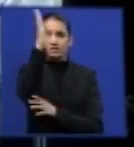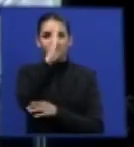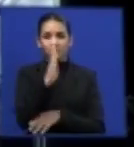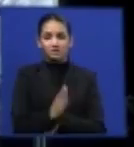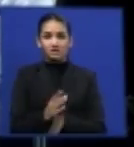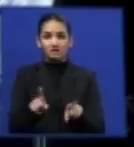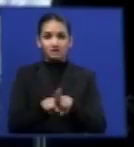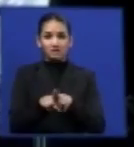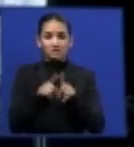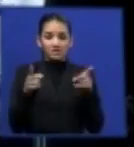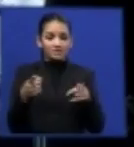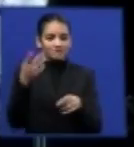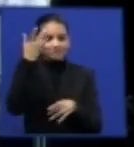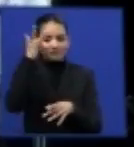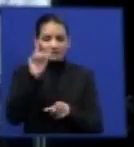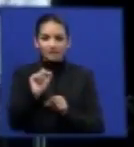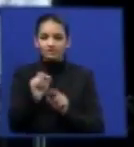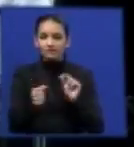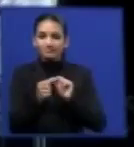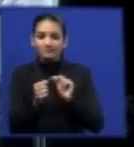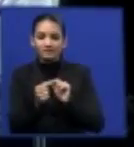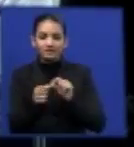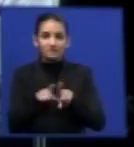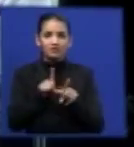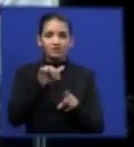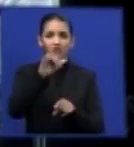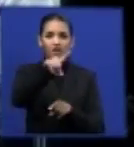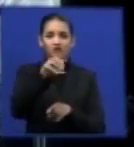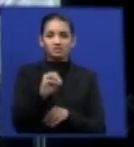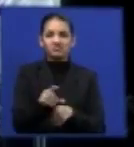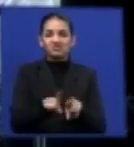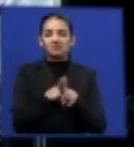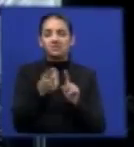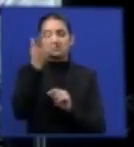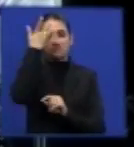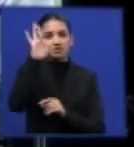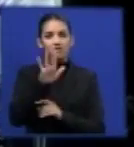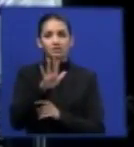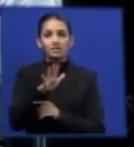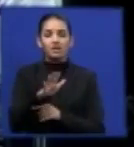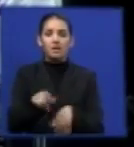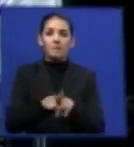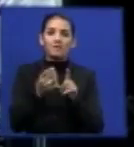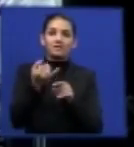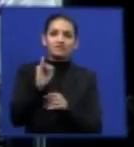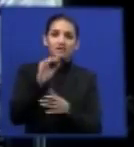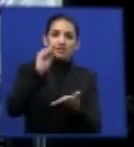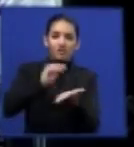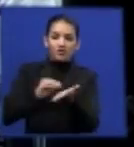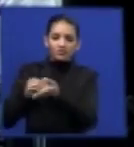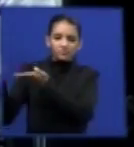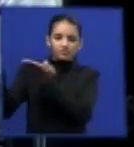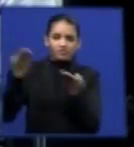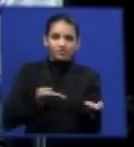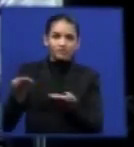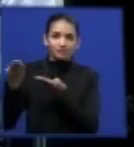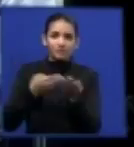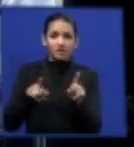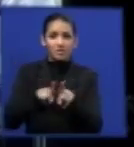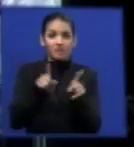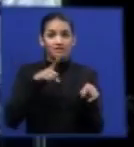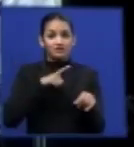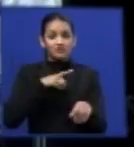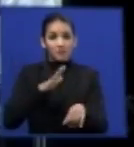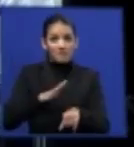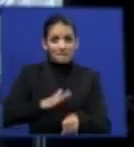se eh na falta dessa importação seguramente aumentariam os meios